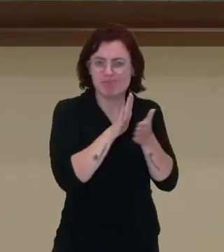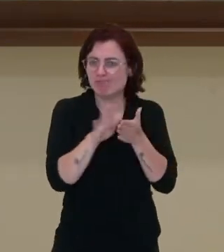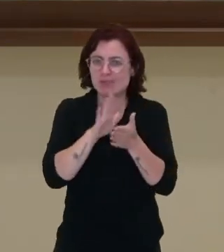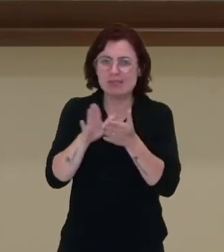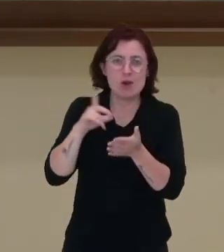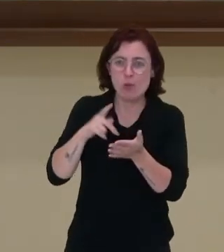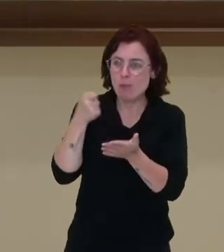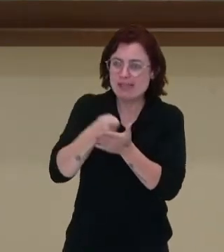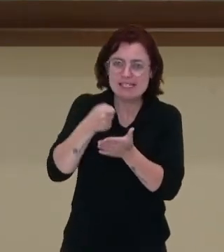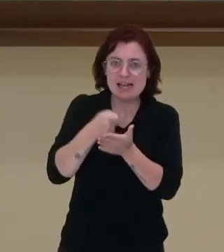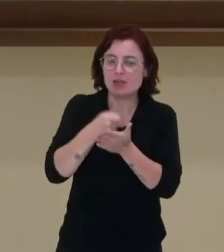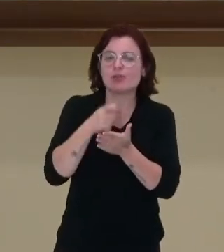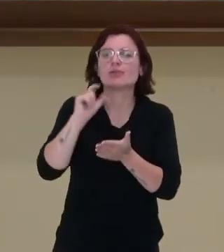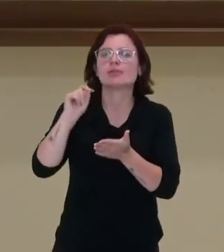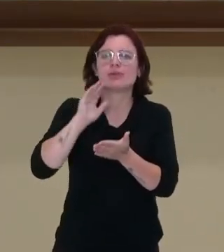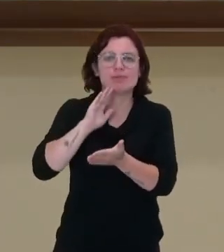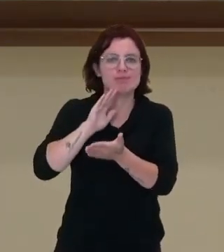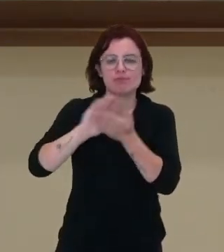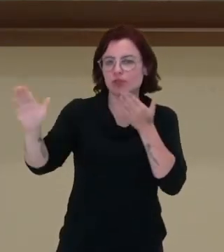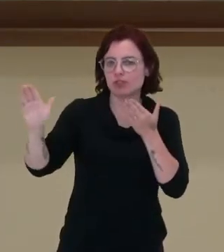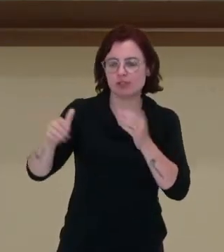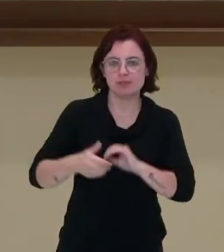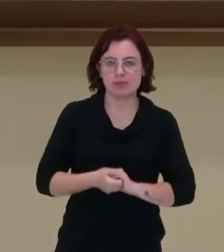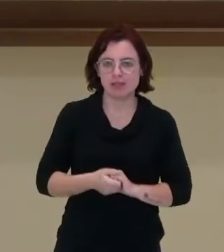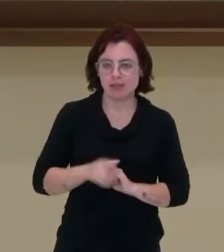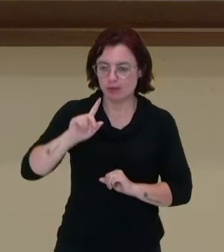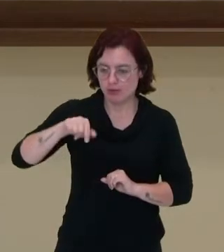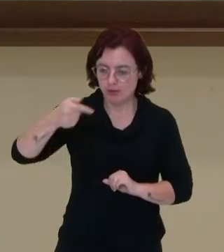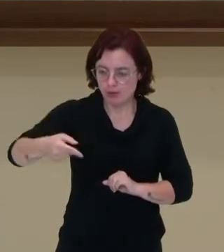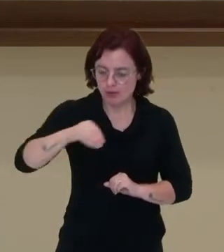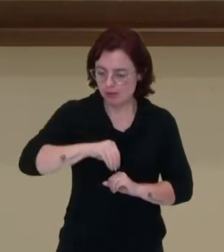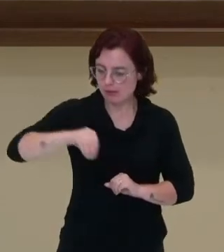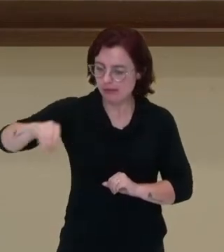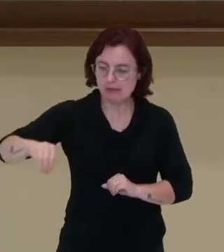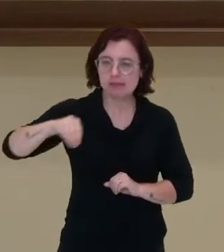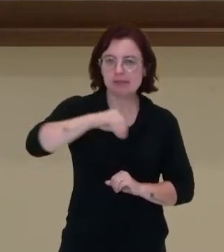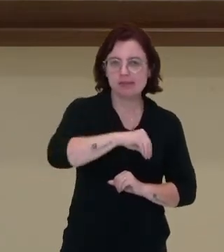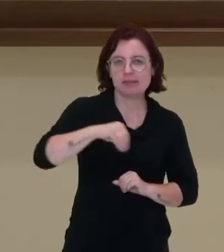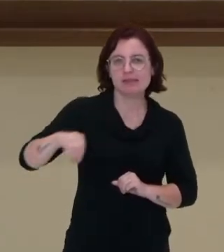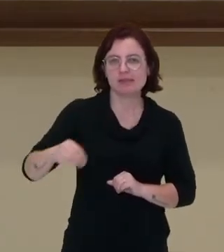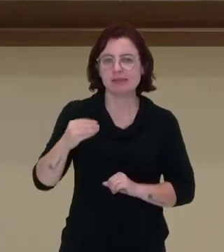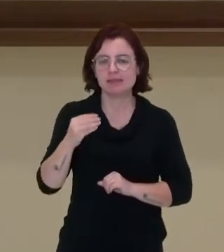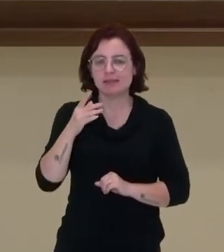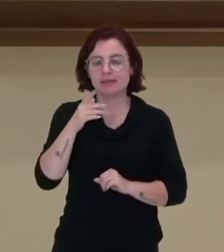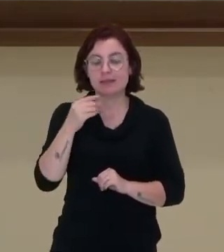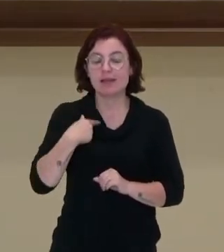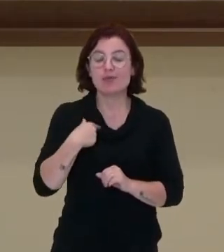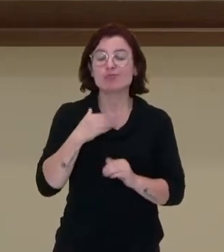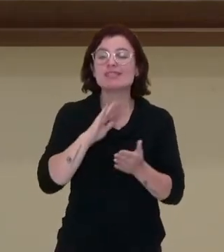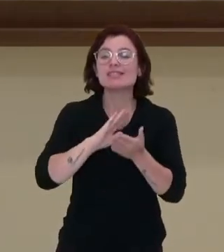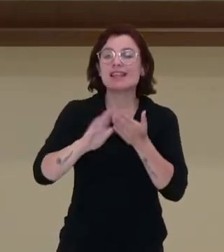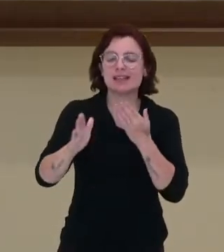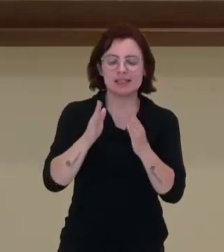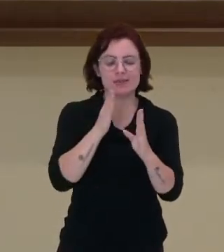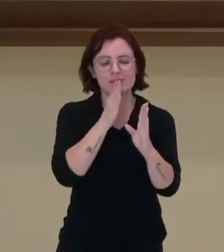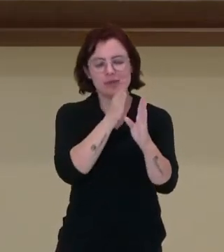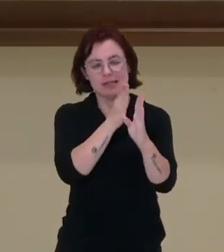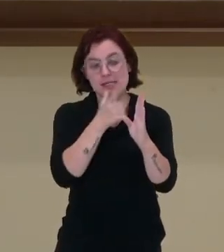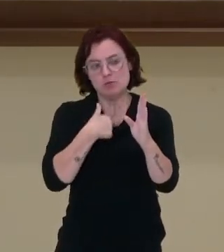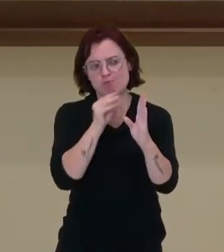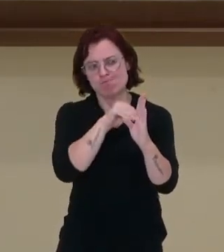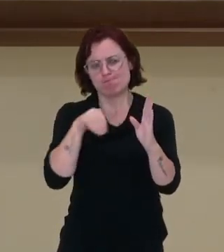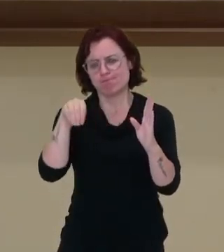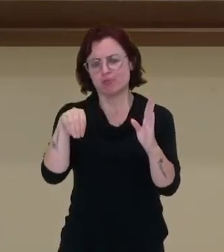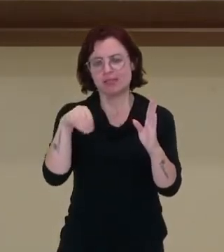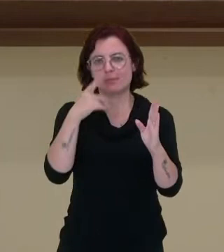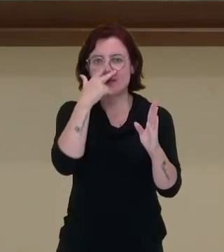é obrigado, na próxima jogada sua, sair do xeque,